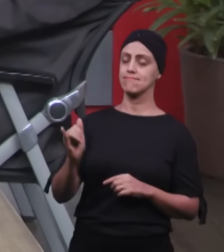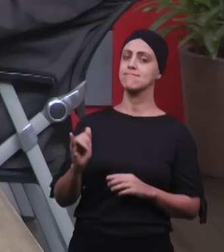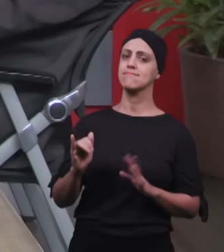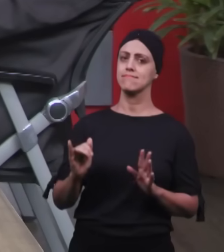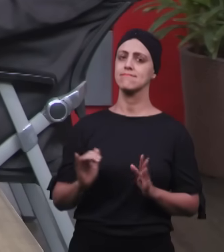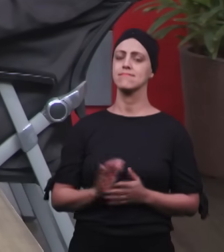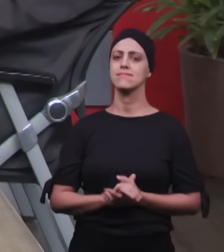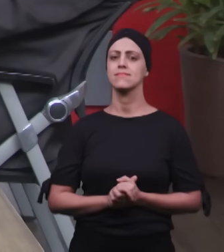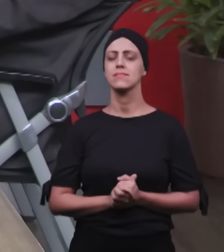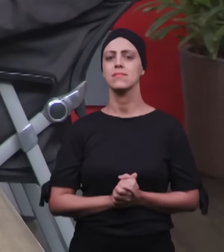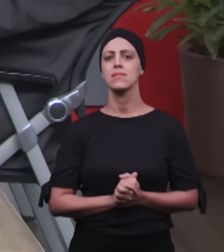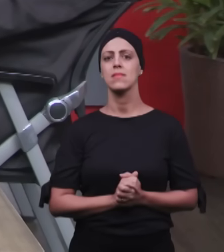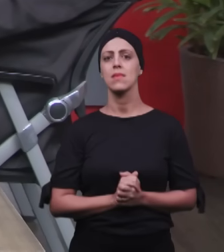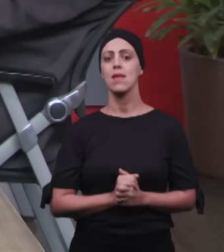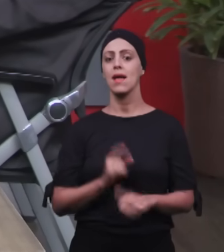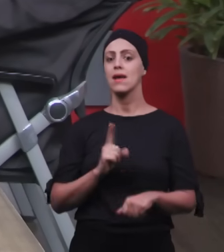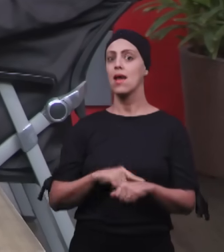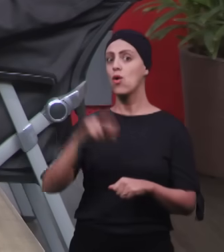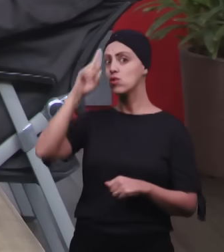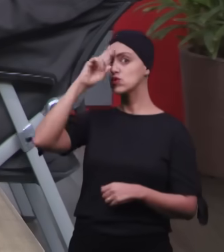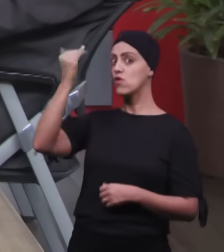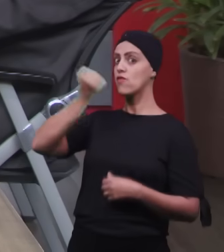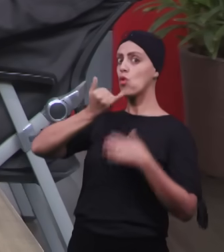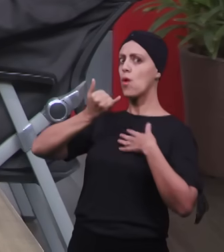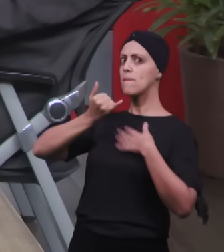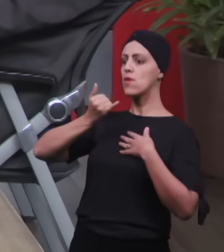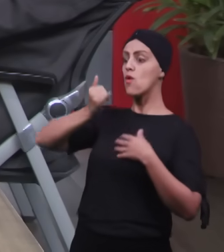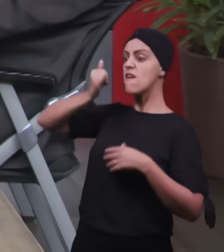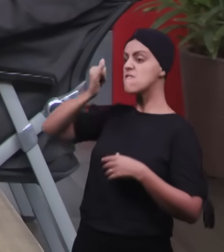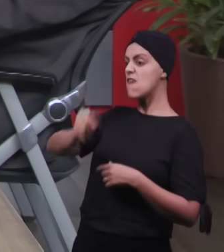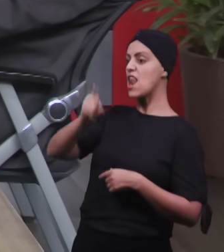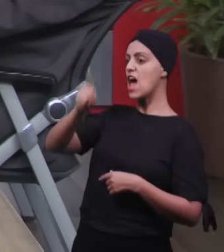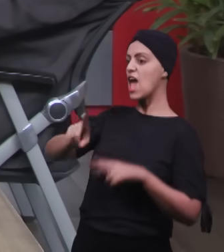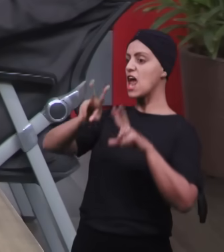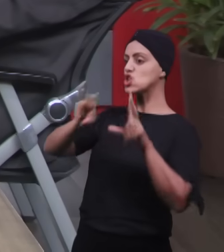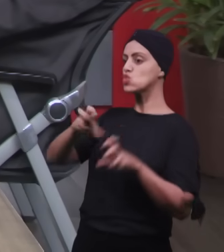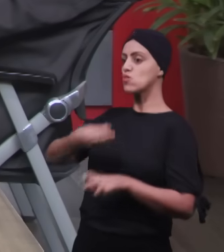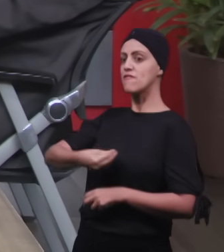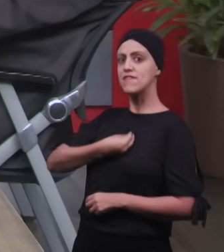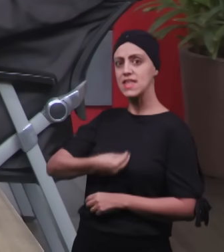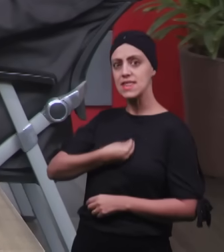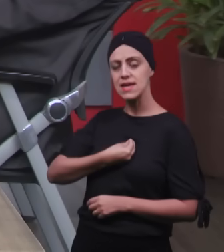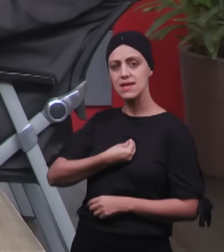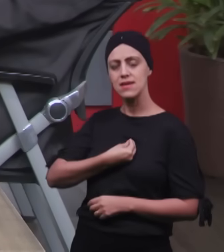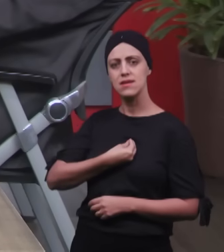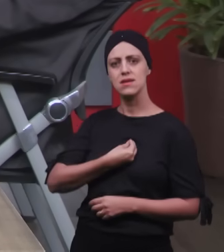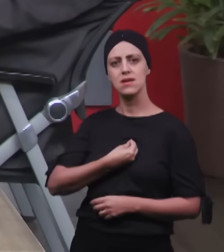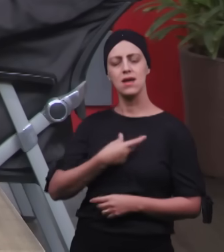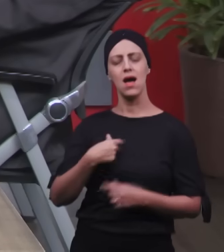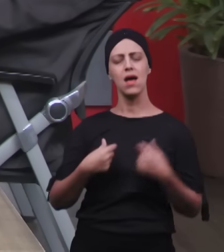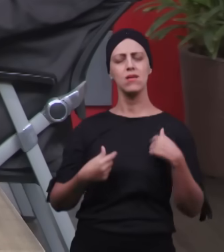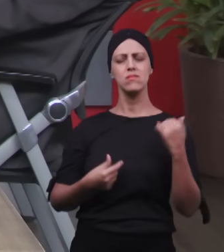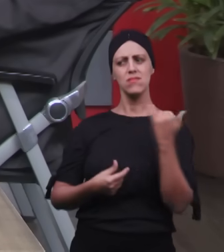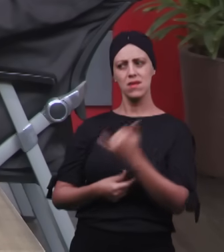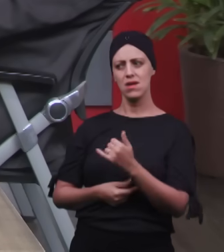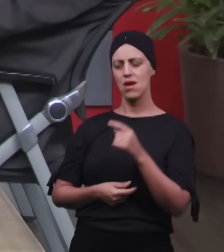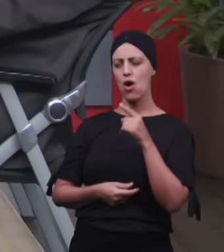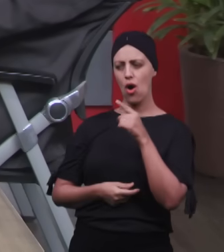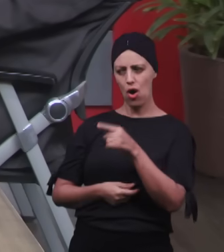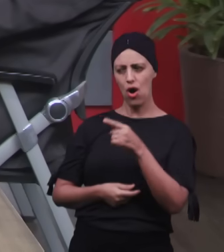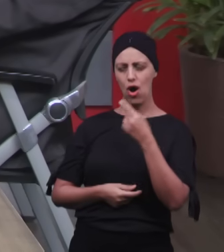falava de Sabedoria exatamente e naquela hora o senhor disse deu uma palavra de vida foi direto de vida eu disse ela olha